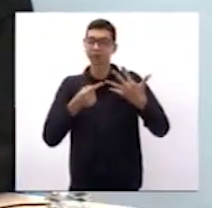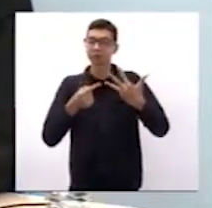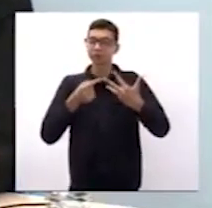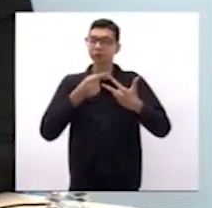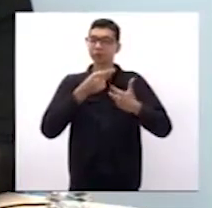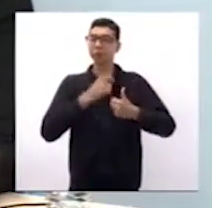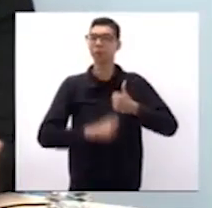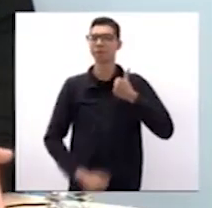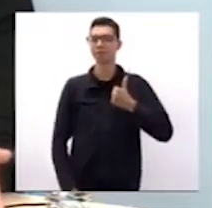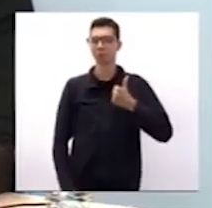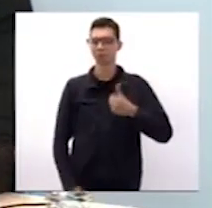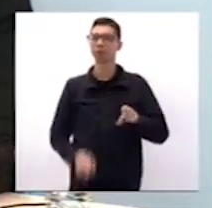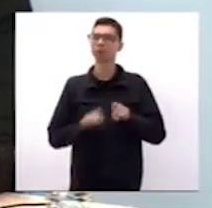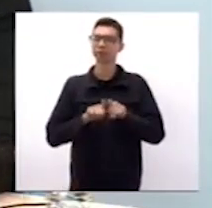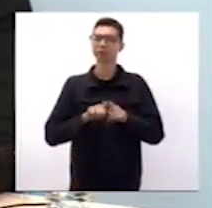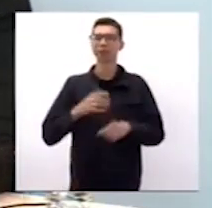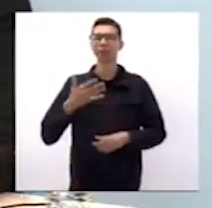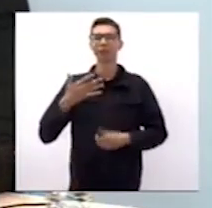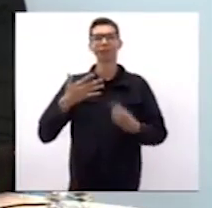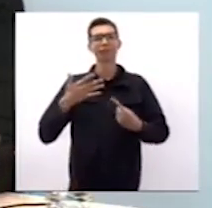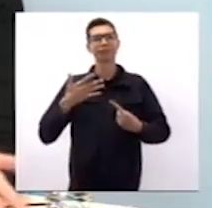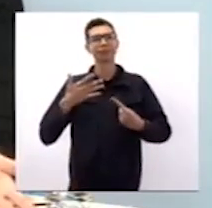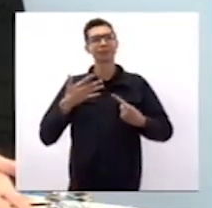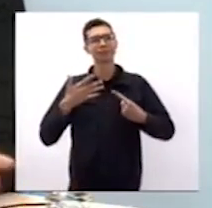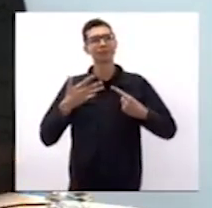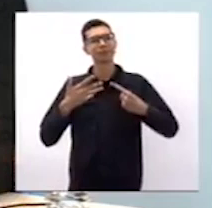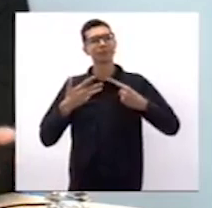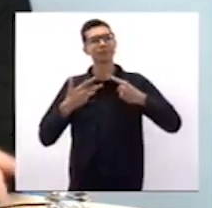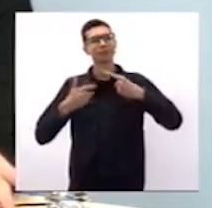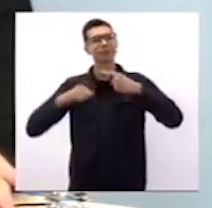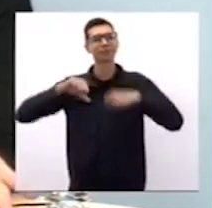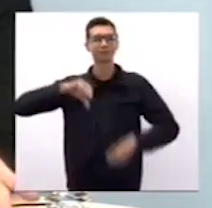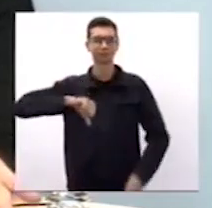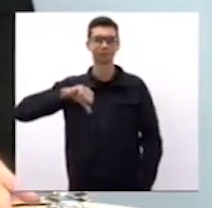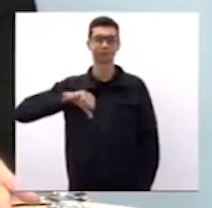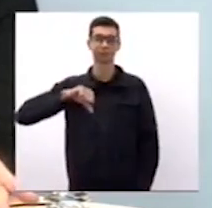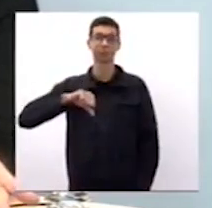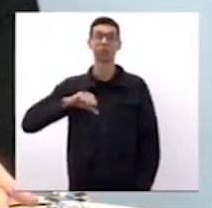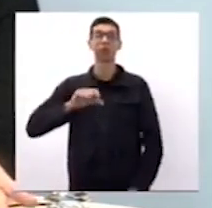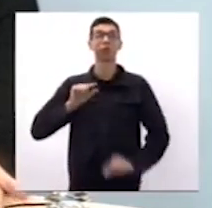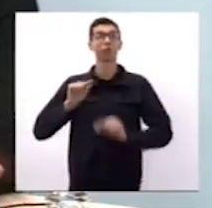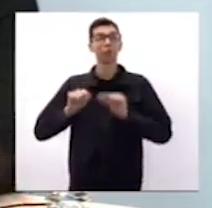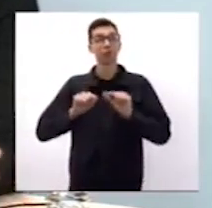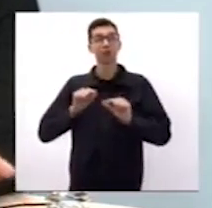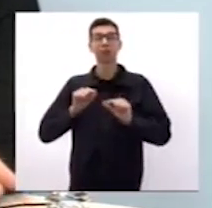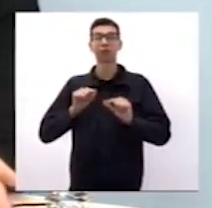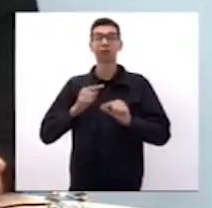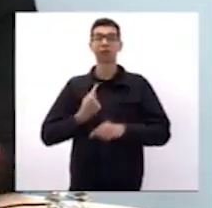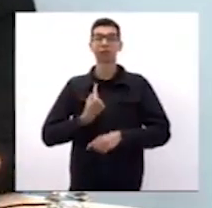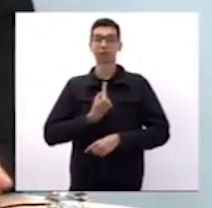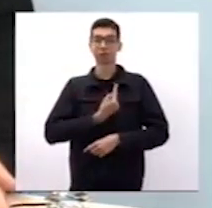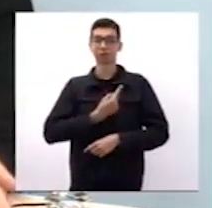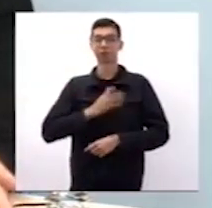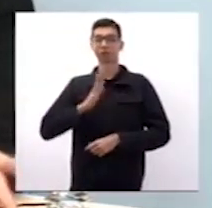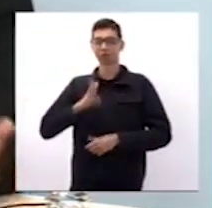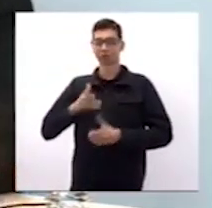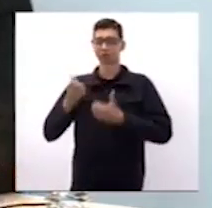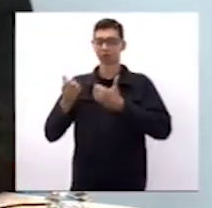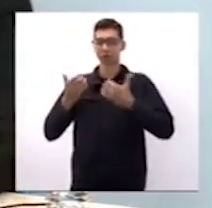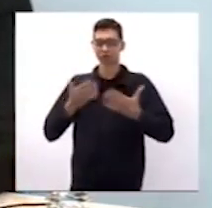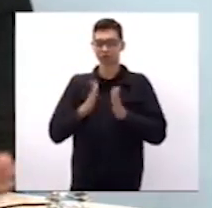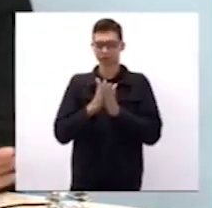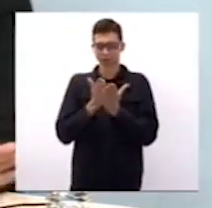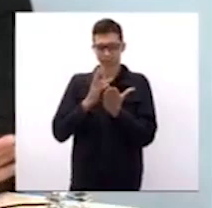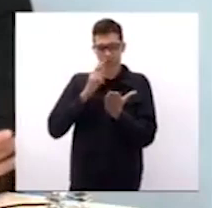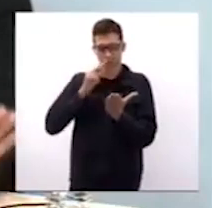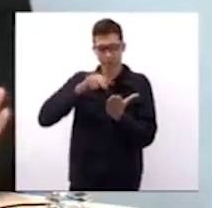negativos. As afirmações que nós trouxemos aqui, segundo a bibliografia que nós utilizamos, da Carol e da Ingrid,